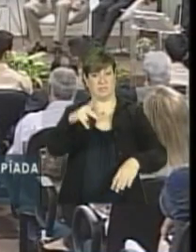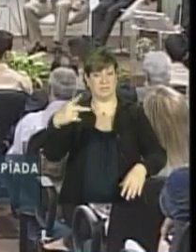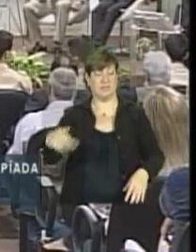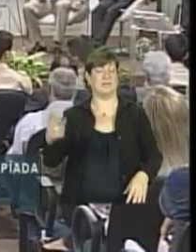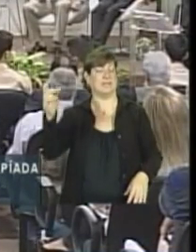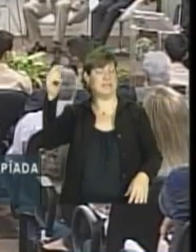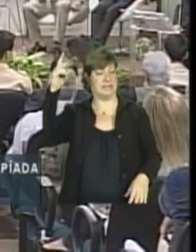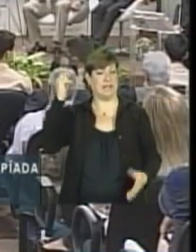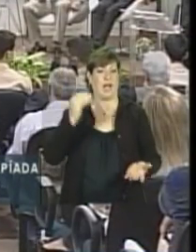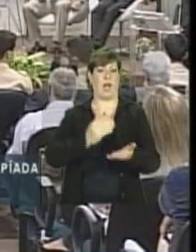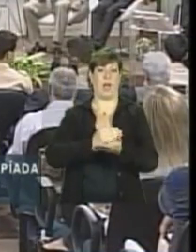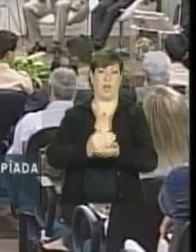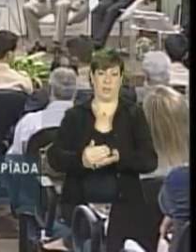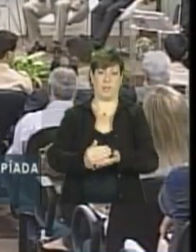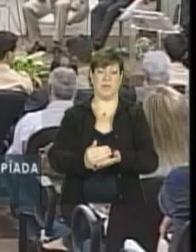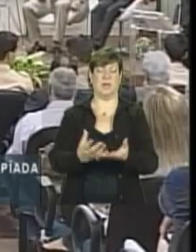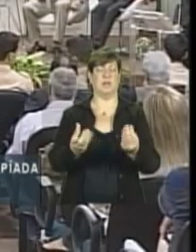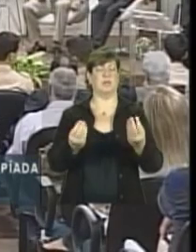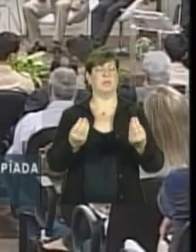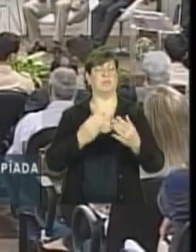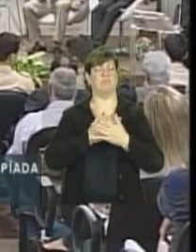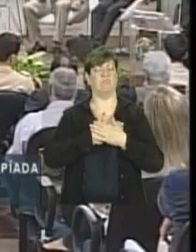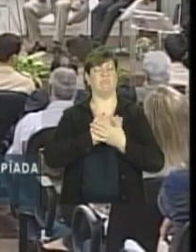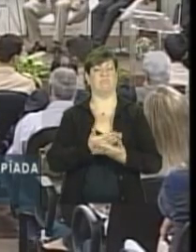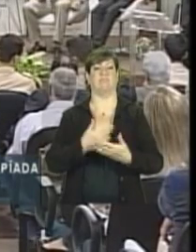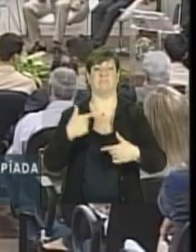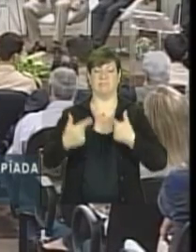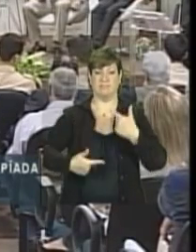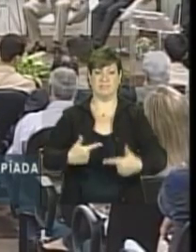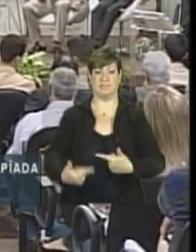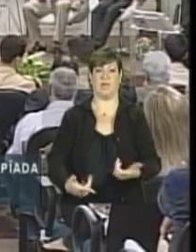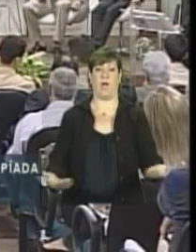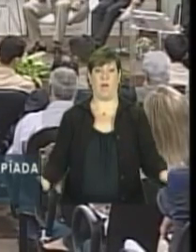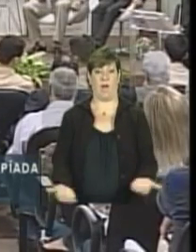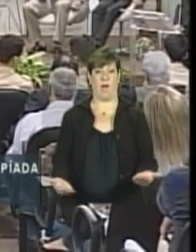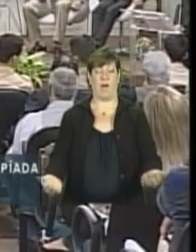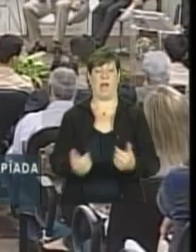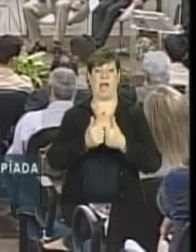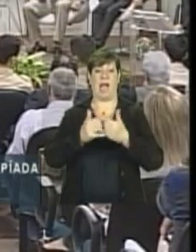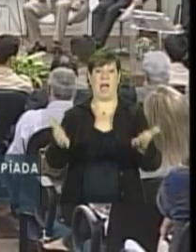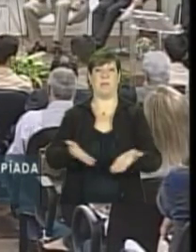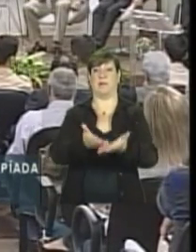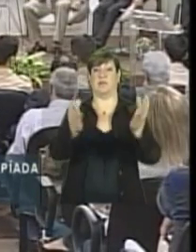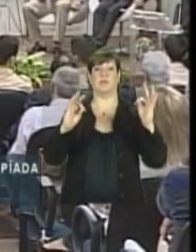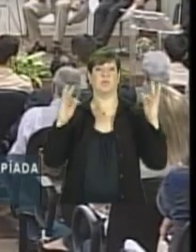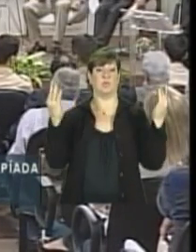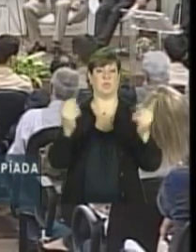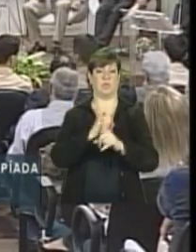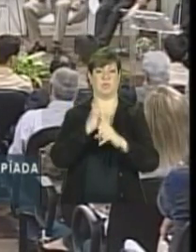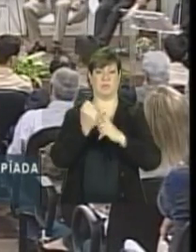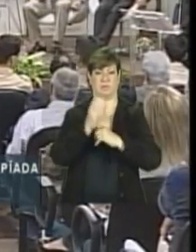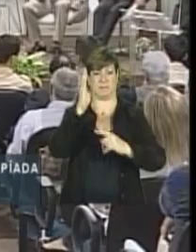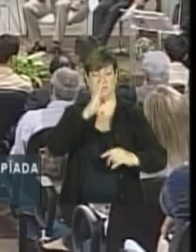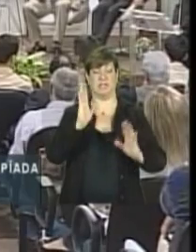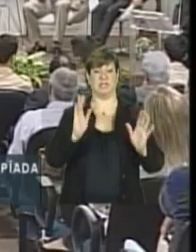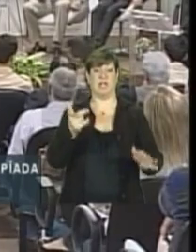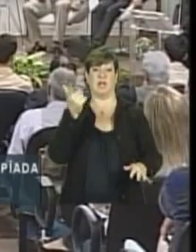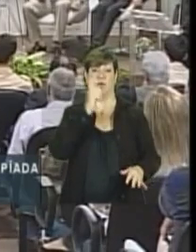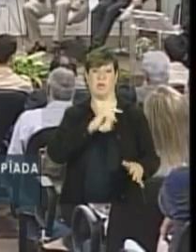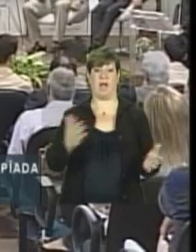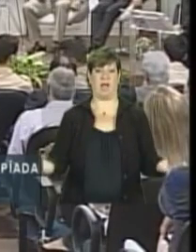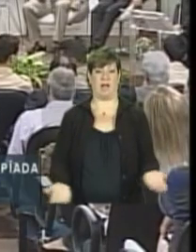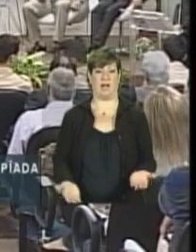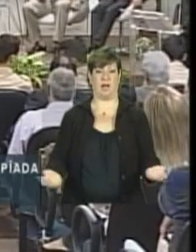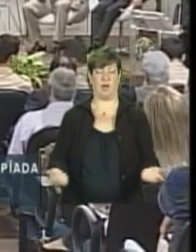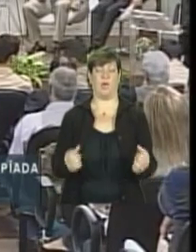eles, com tanta generosidade, hoje abre para toda a sociedade brasileira, já atingiram agora